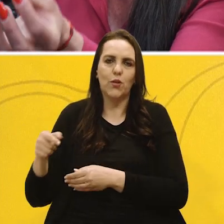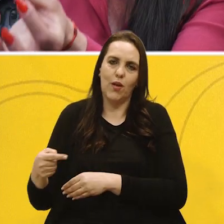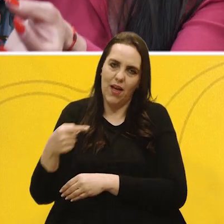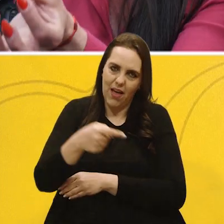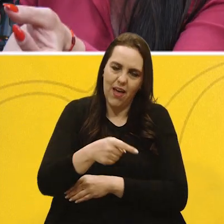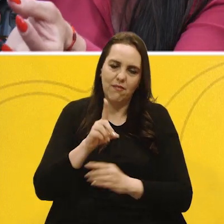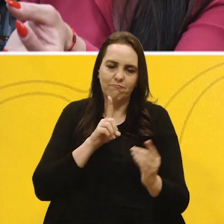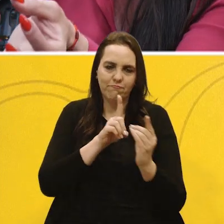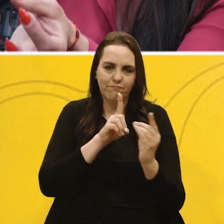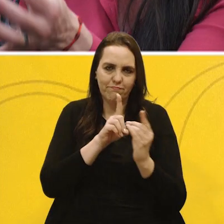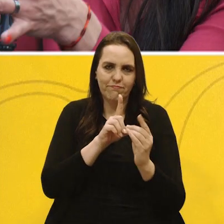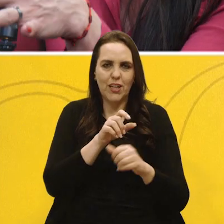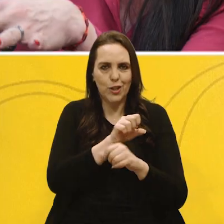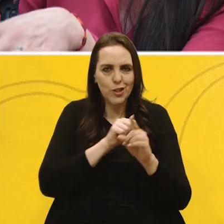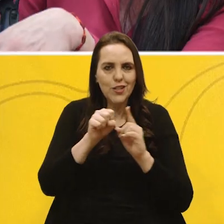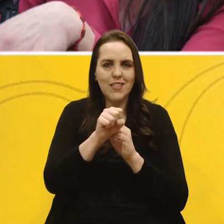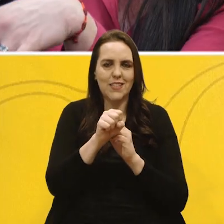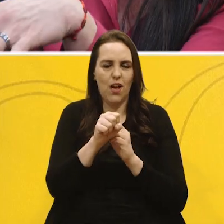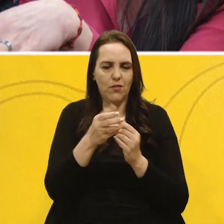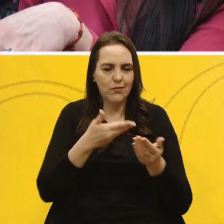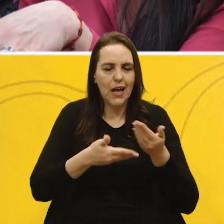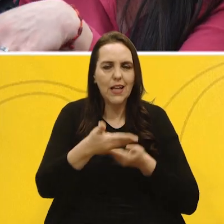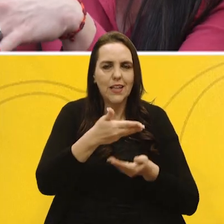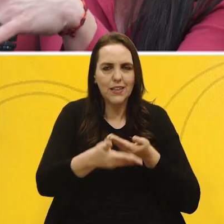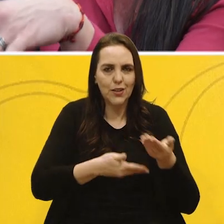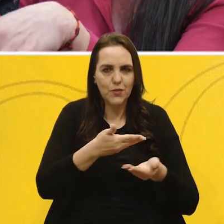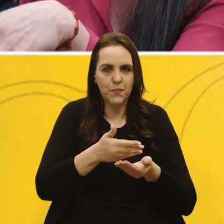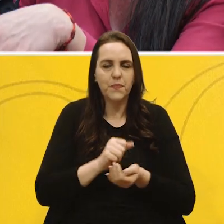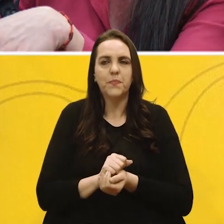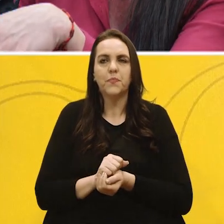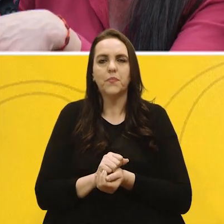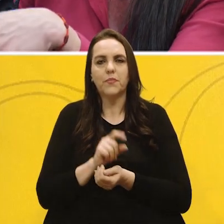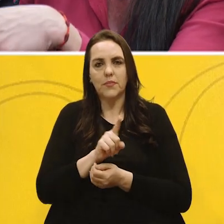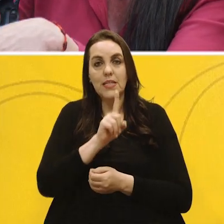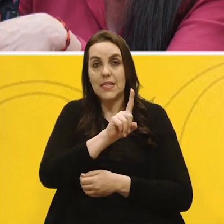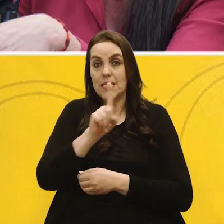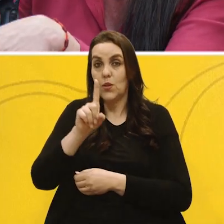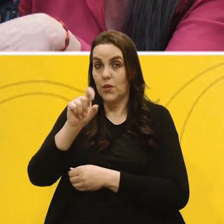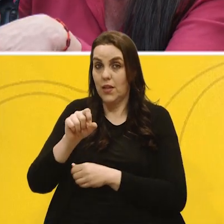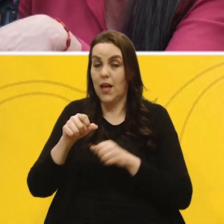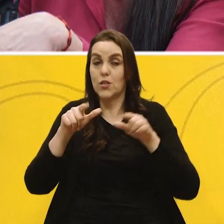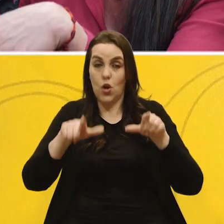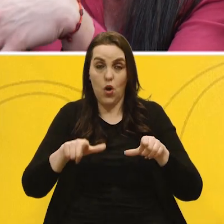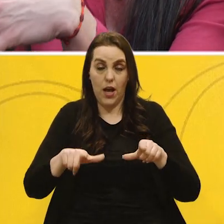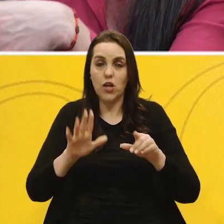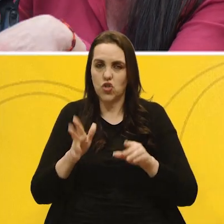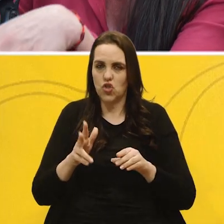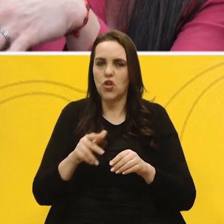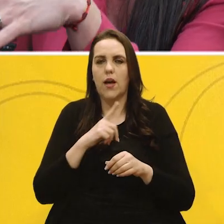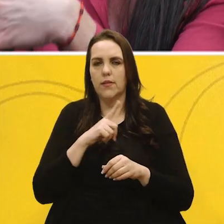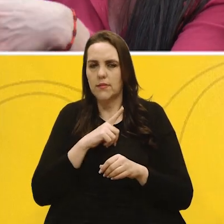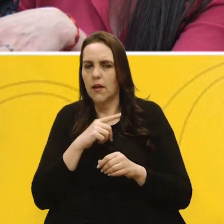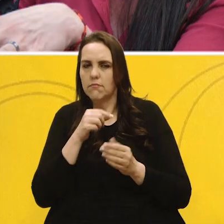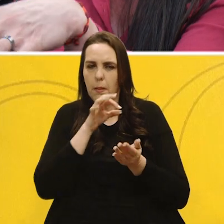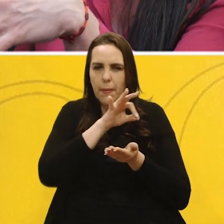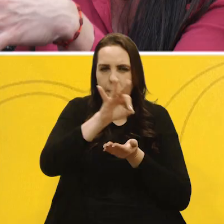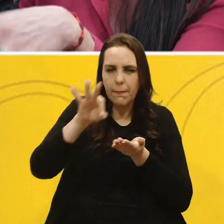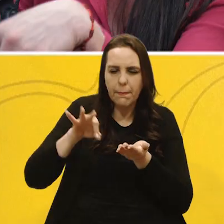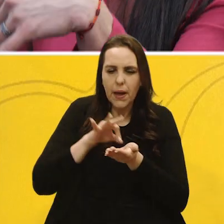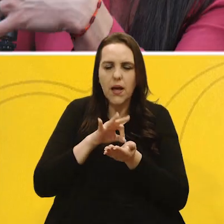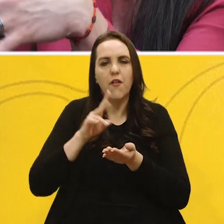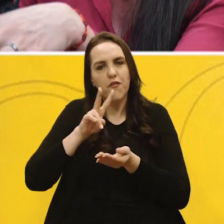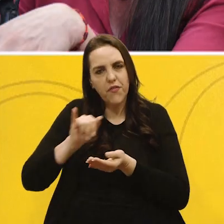pelo CES, que é a abordagem social. Então, hoje a gente tem uma média de 110 locais monitorados e uma média de 103